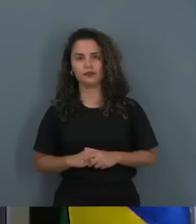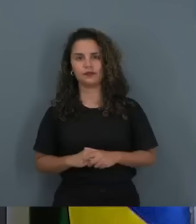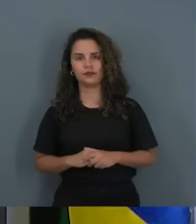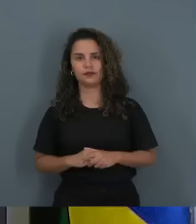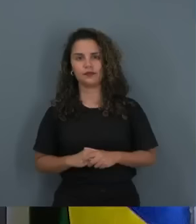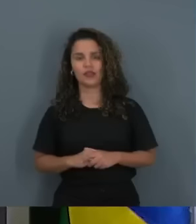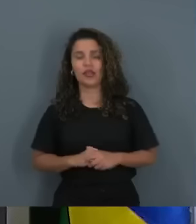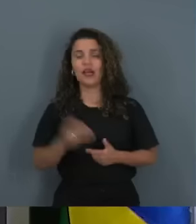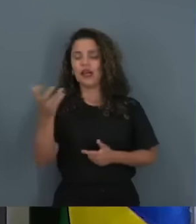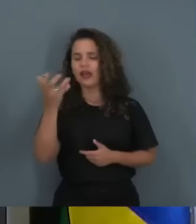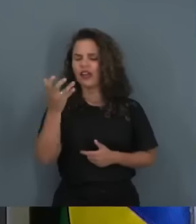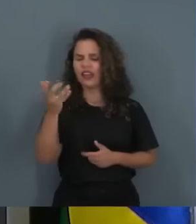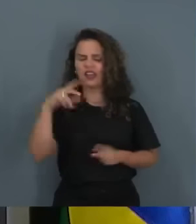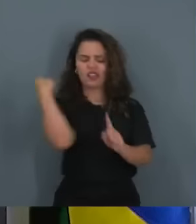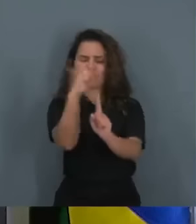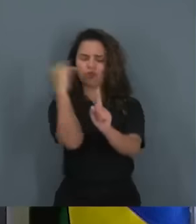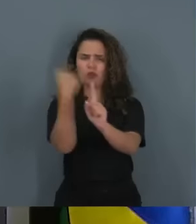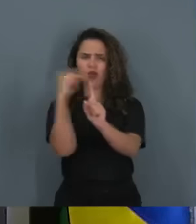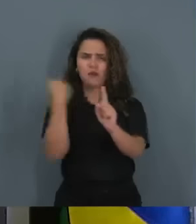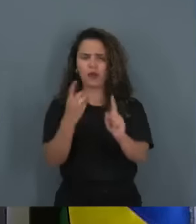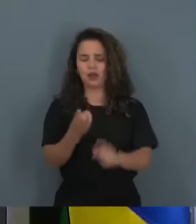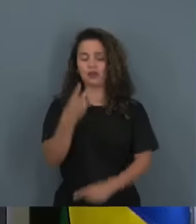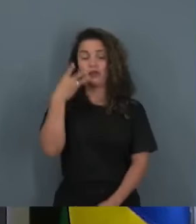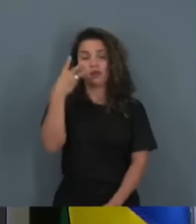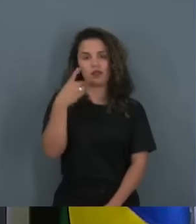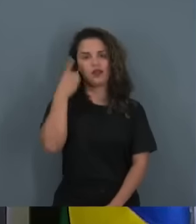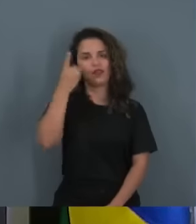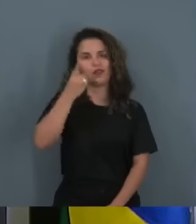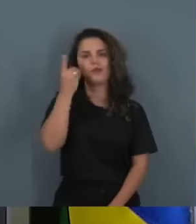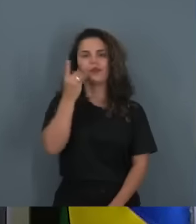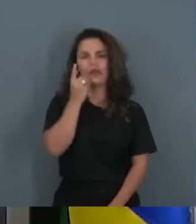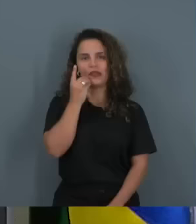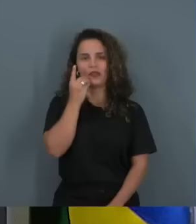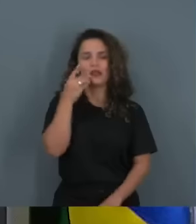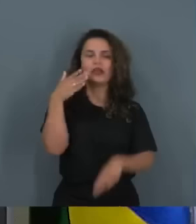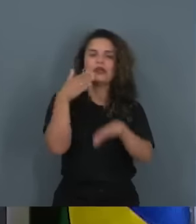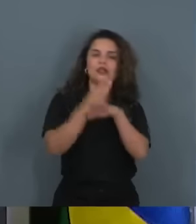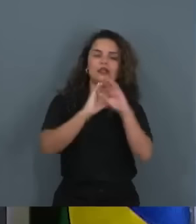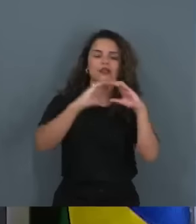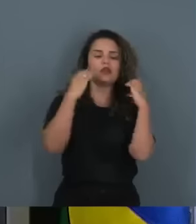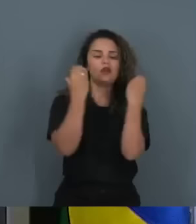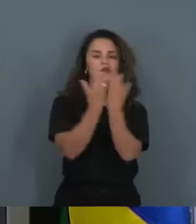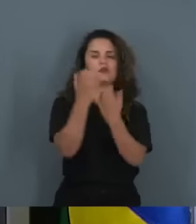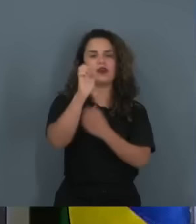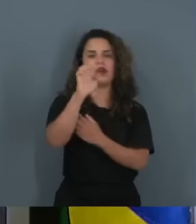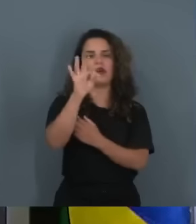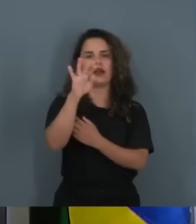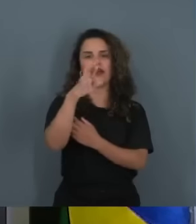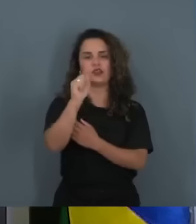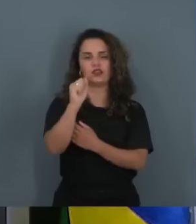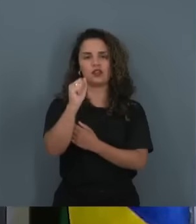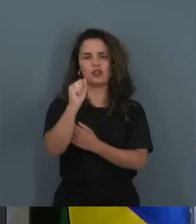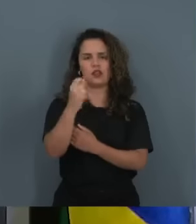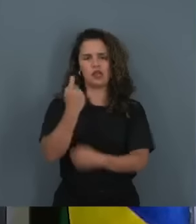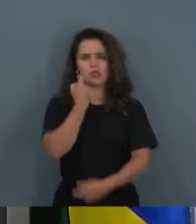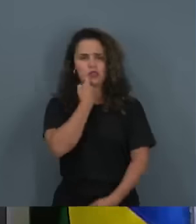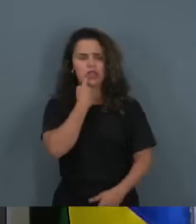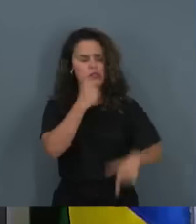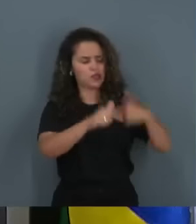Querem pegar para Cristo 3 deputados, lá agora, na comissão de ética. Sexta-feira os caras estão trabalhando, Stevenson.